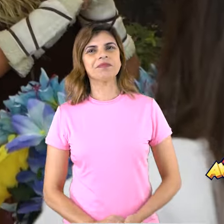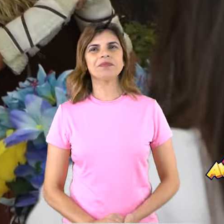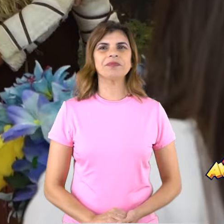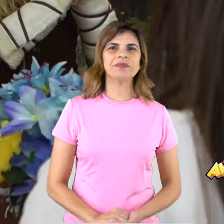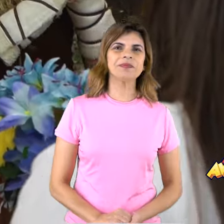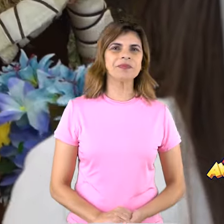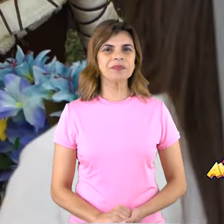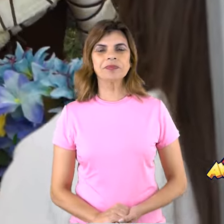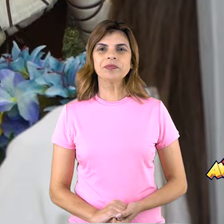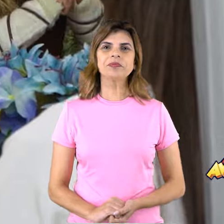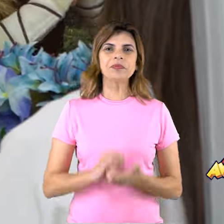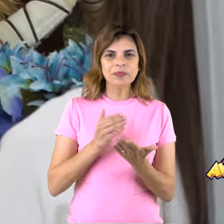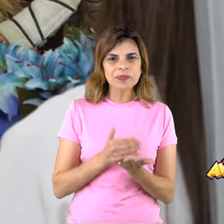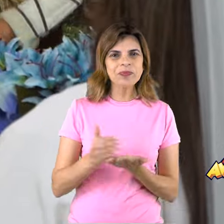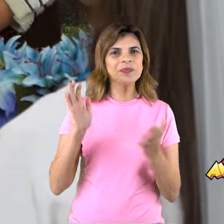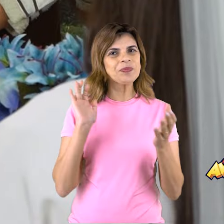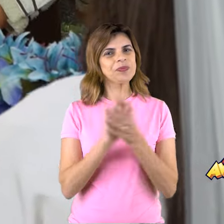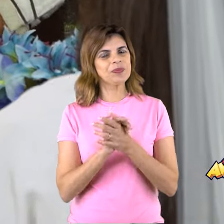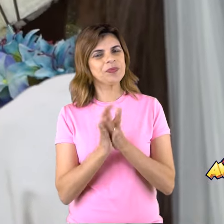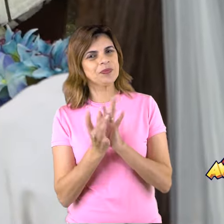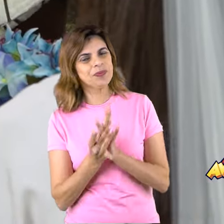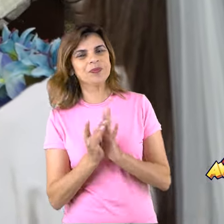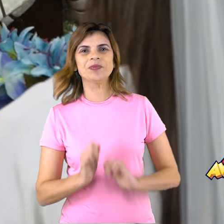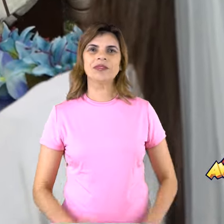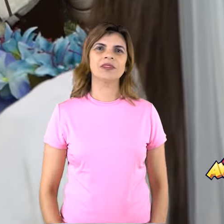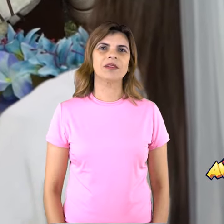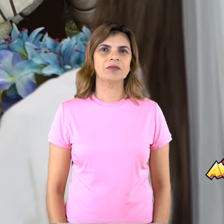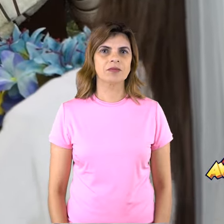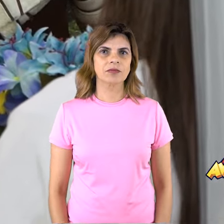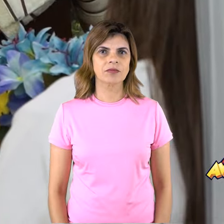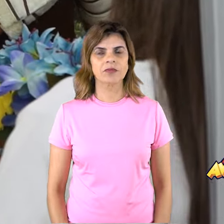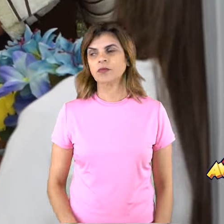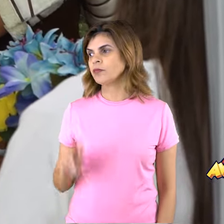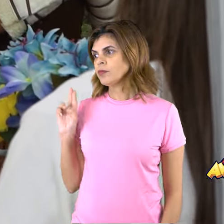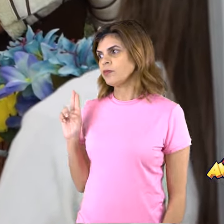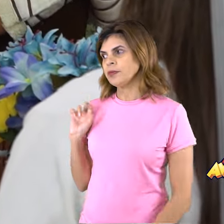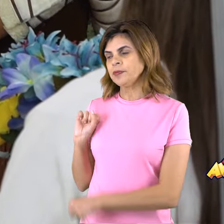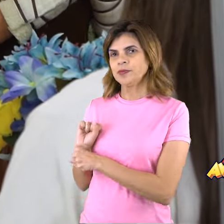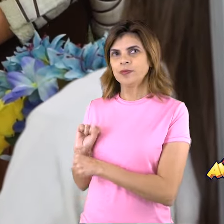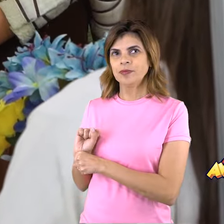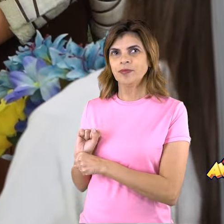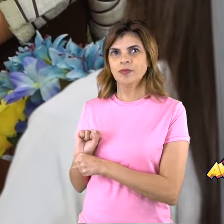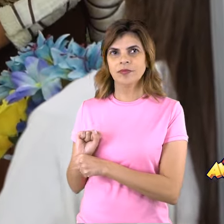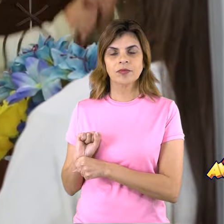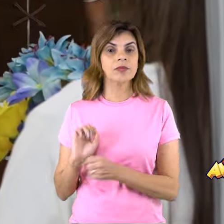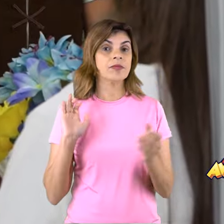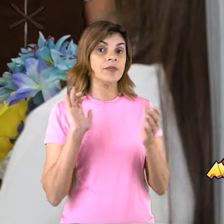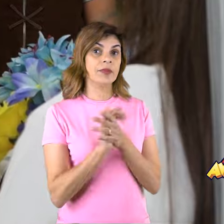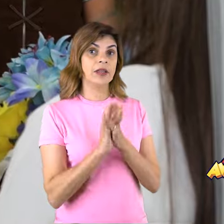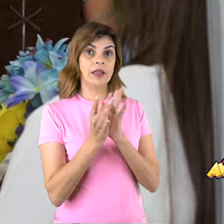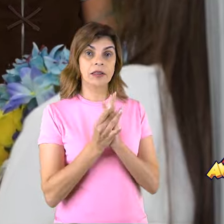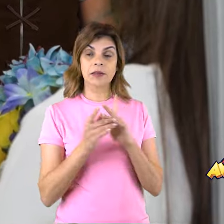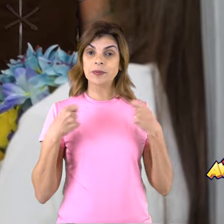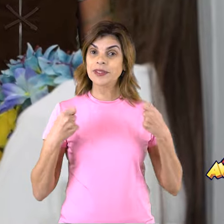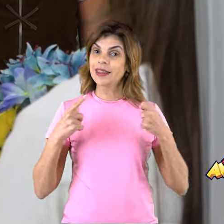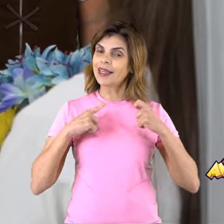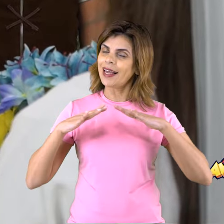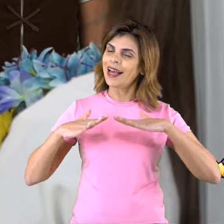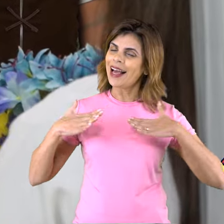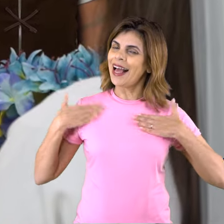vamos começar o casamento espera um casamento tem que ter a